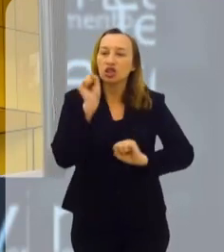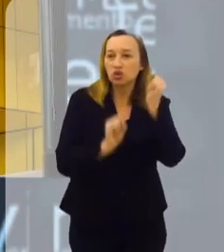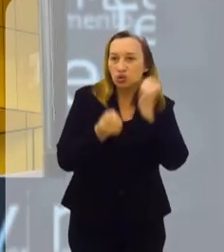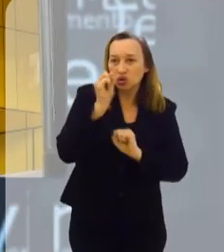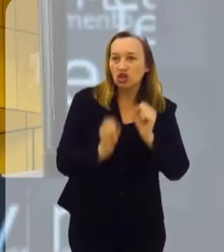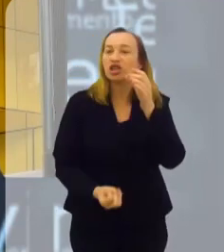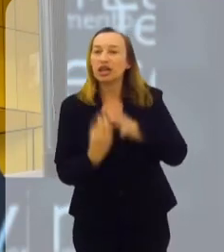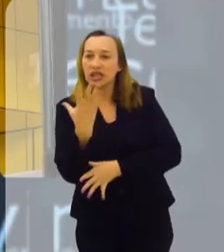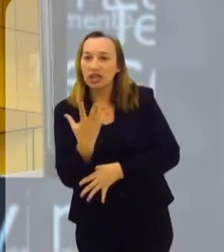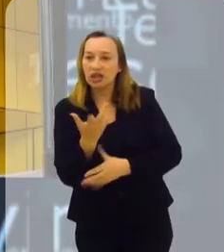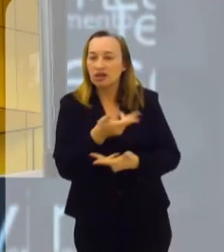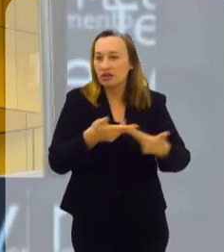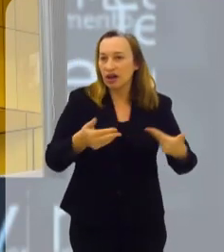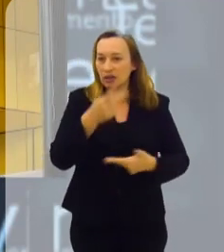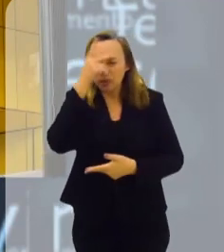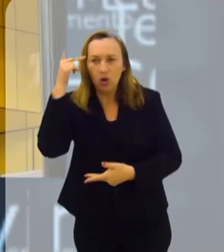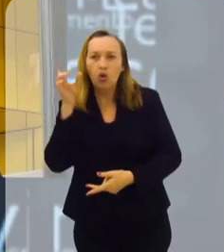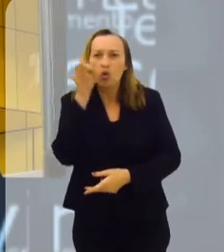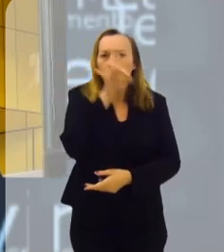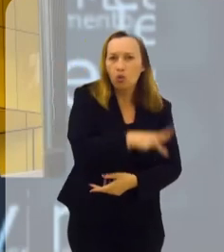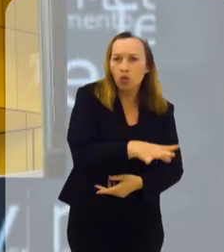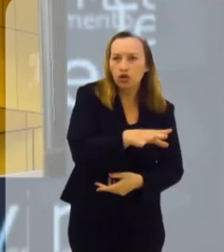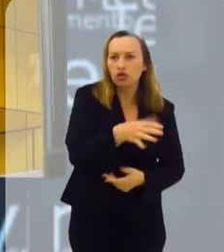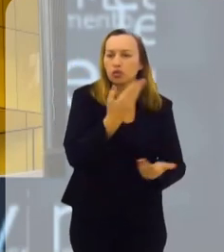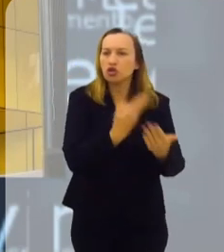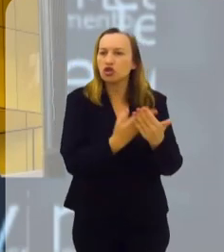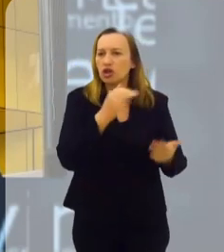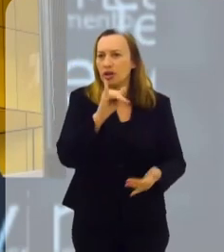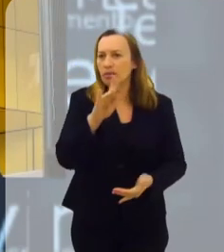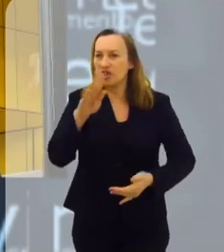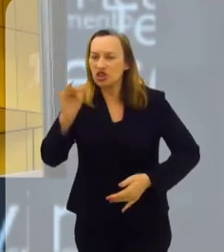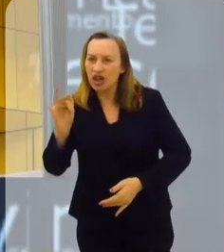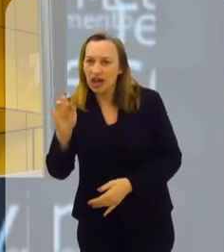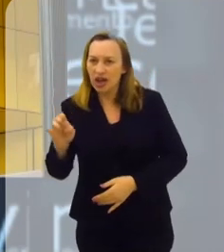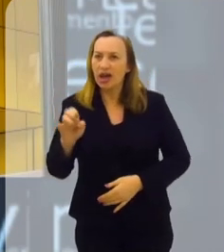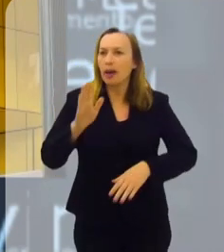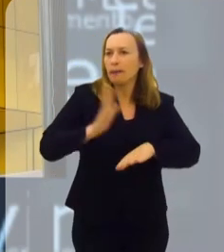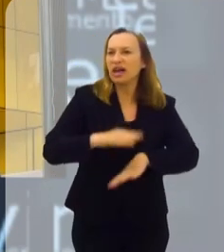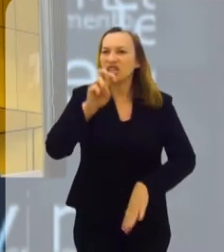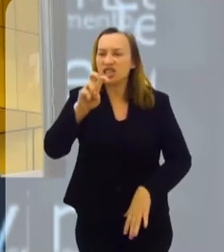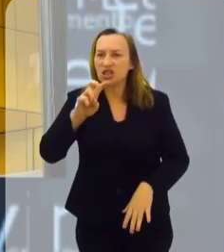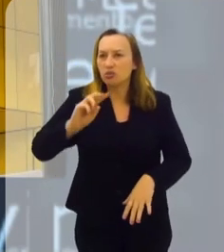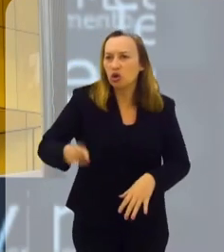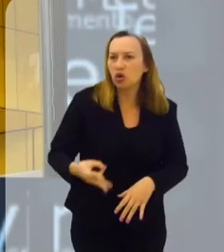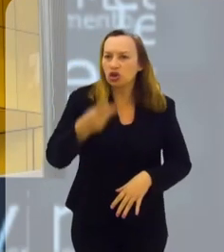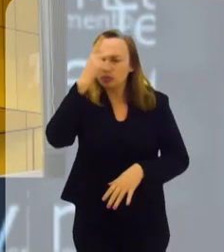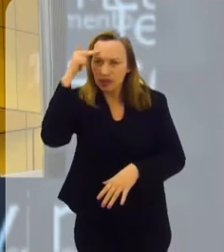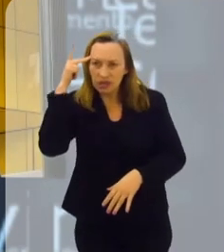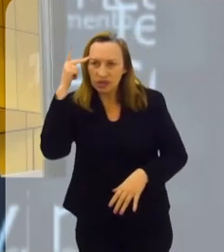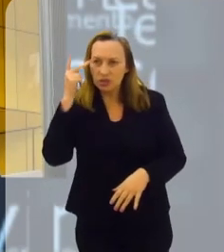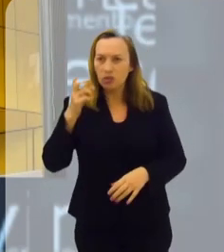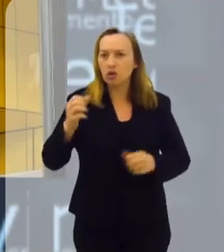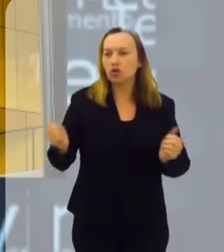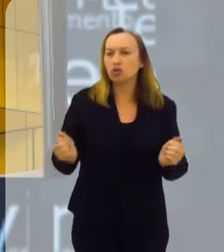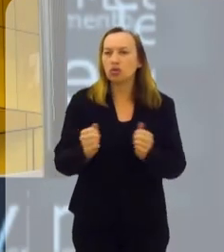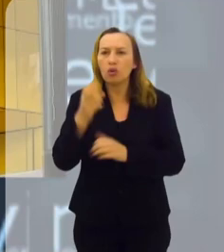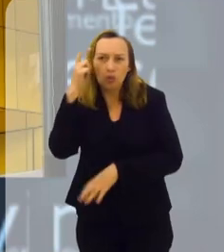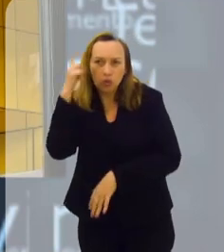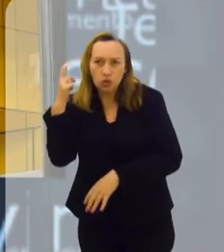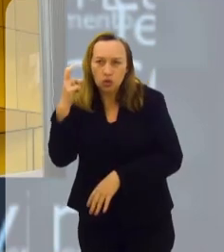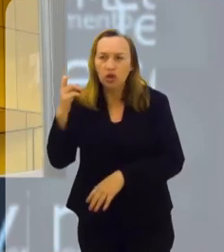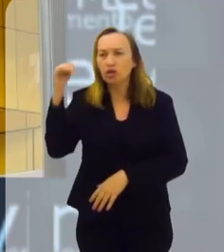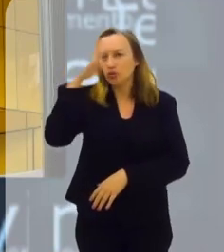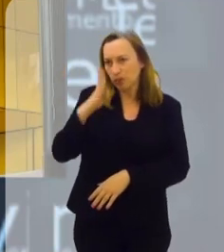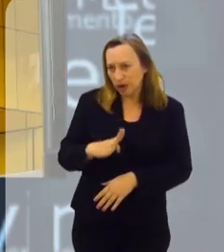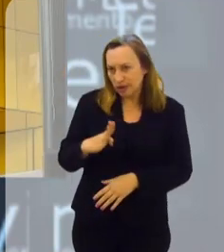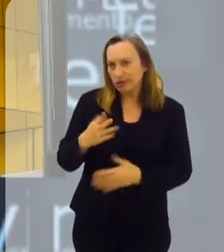fora um monte de gente, né? O último estudo do IBGE dizia que tinha mais de 5 milhões de pessoas ocupadas com cultura